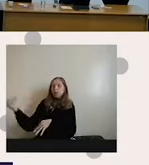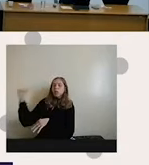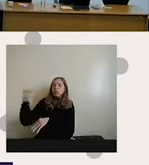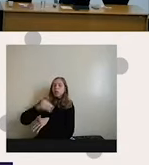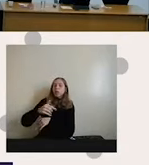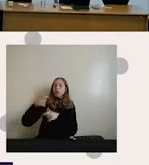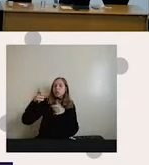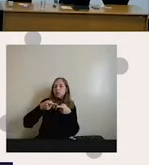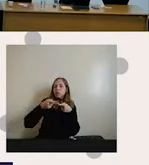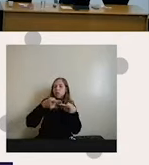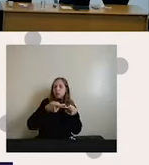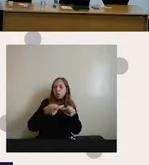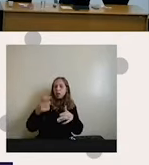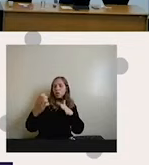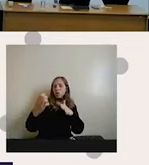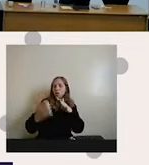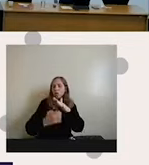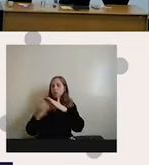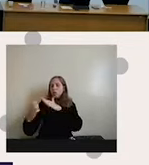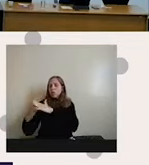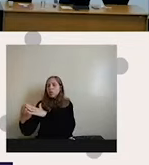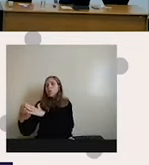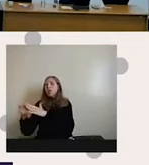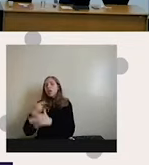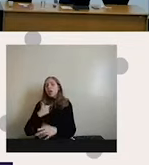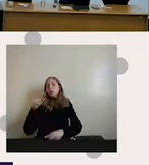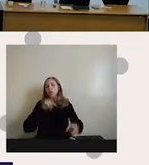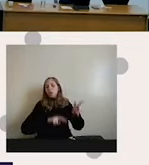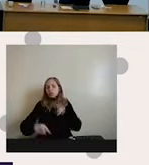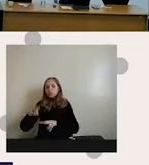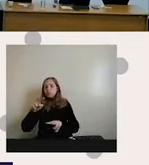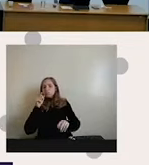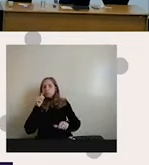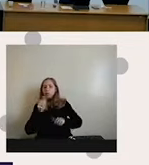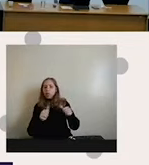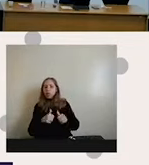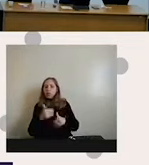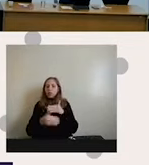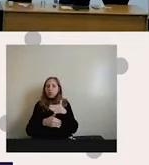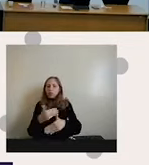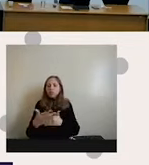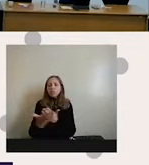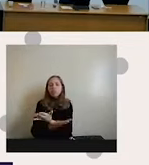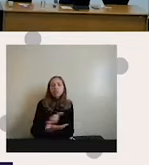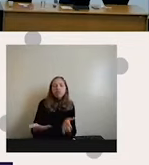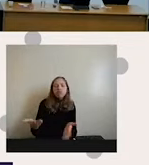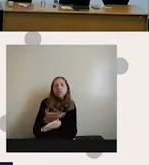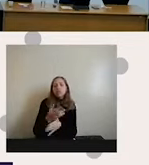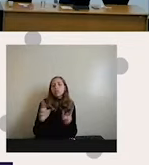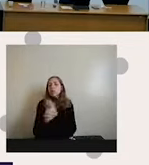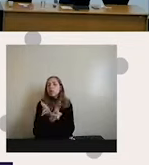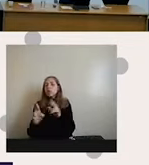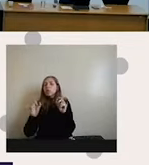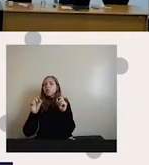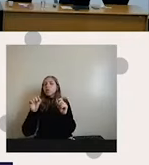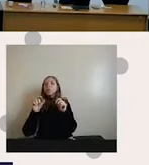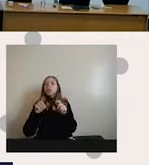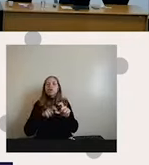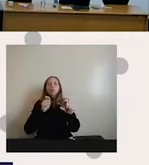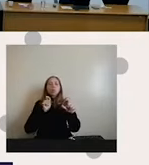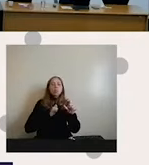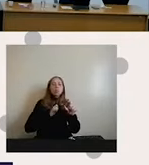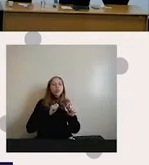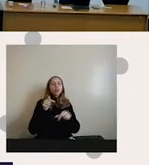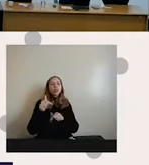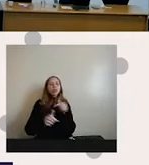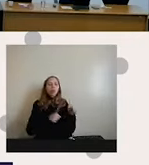em juízo, onde eu analiso os processos de trabalho, os relacionamentos interpessoais, né, o domínio, a autonomia desse trabalhador, dessa trabalhadora,